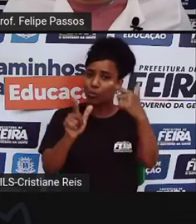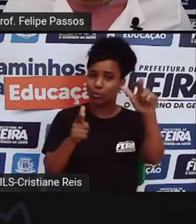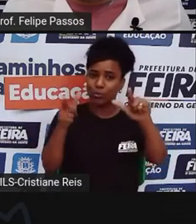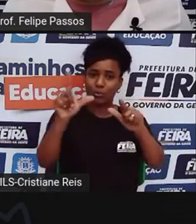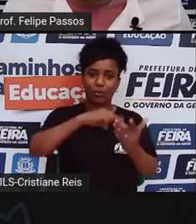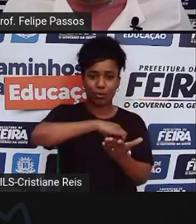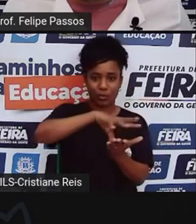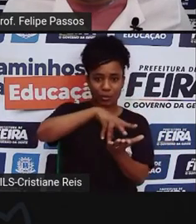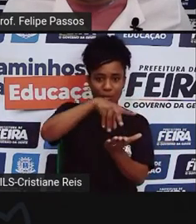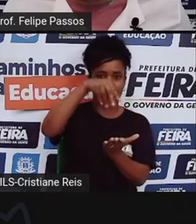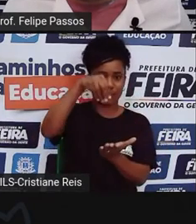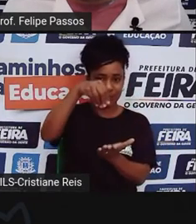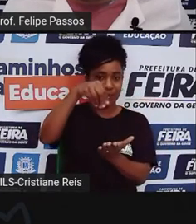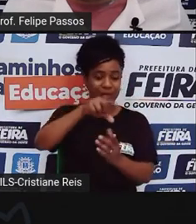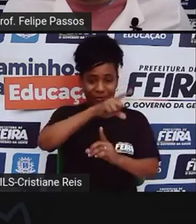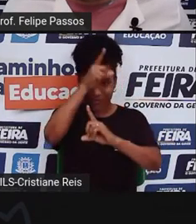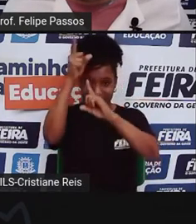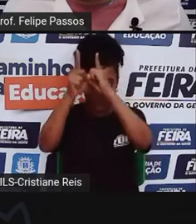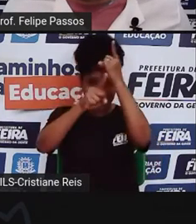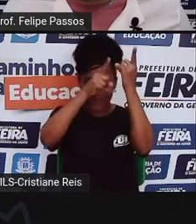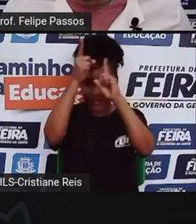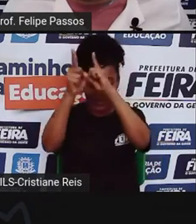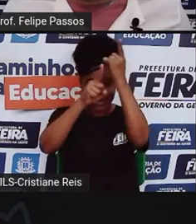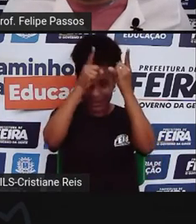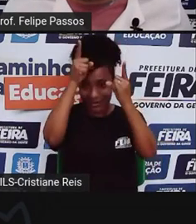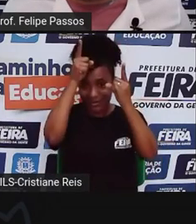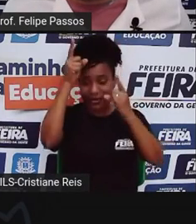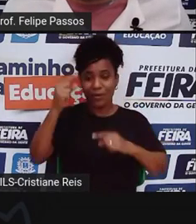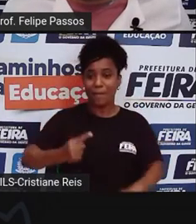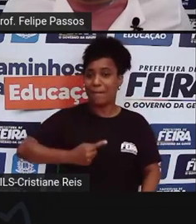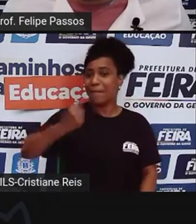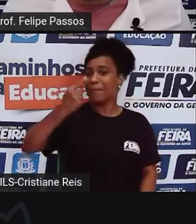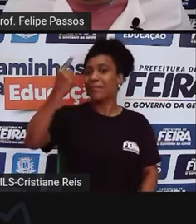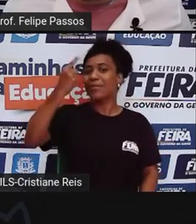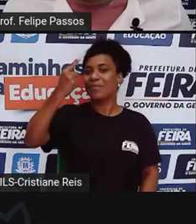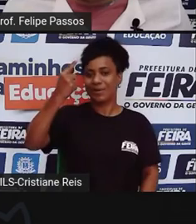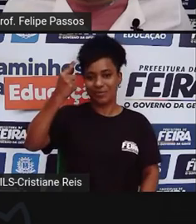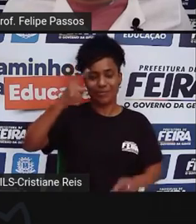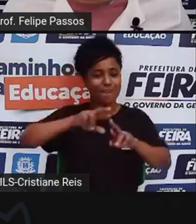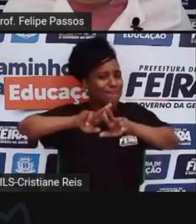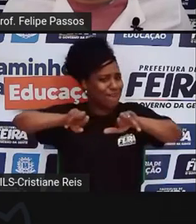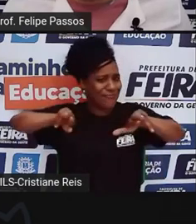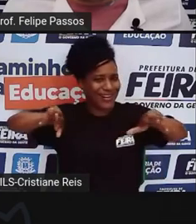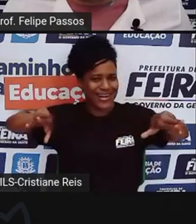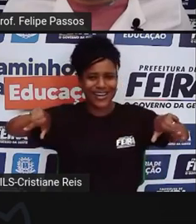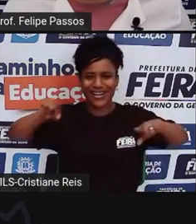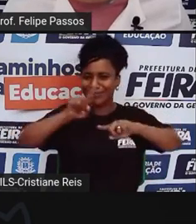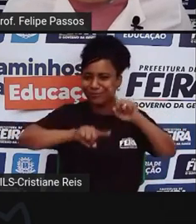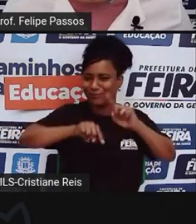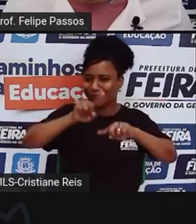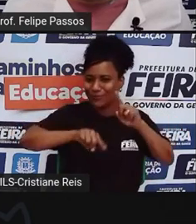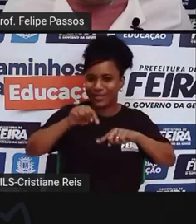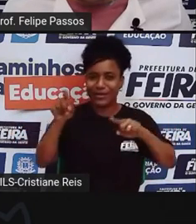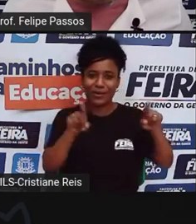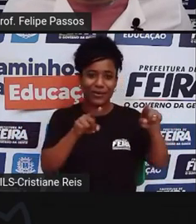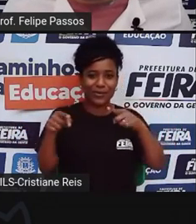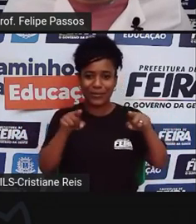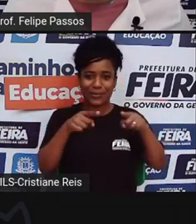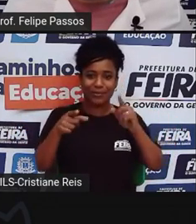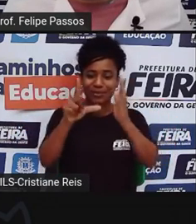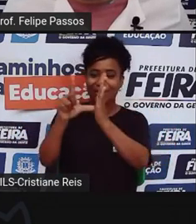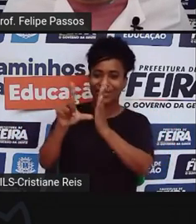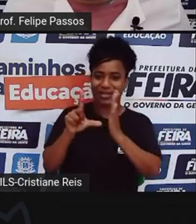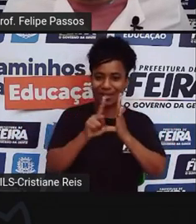eu acabei estando entre os primeiros por conta de que eu comecei a englobar vários. Então, quando a pessoa entra na minha loja,